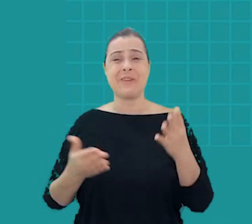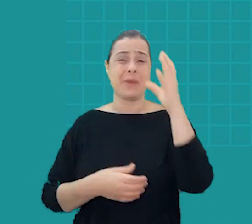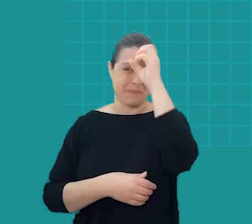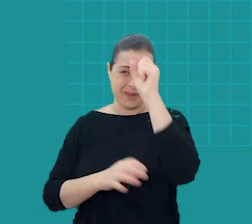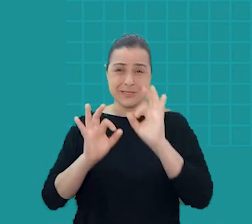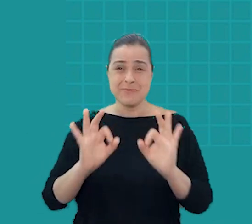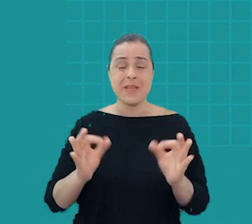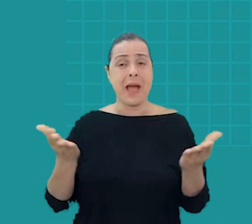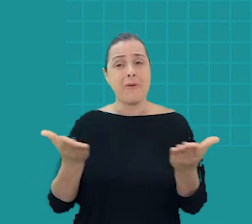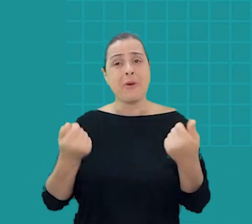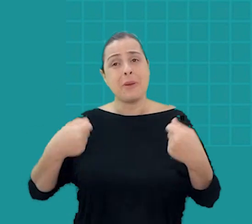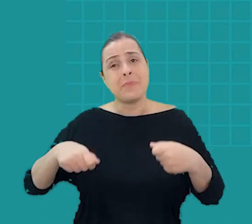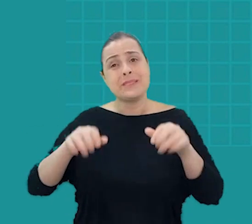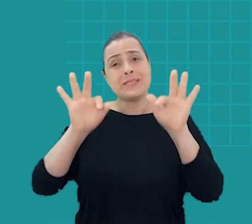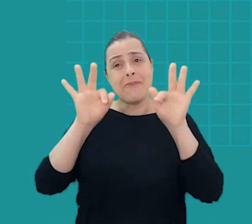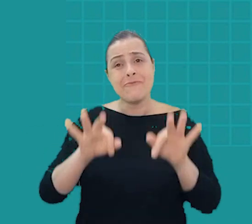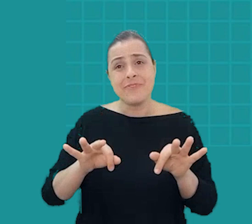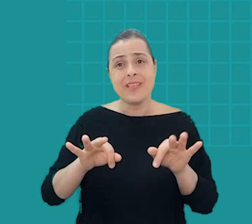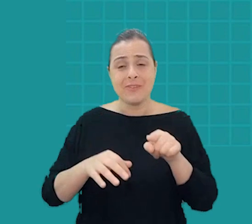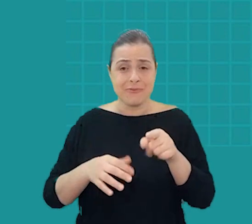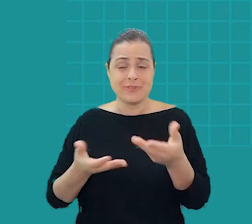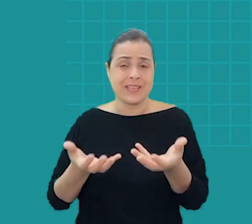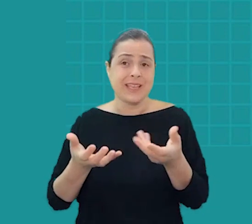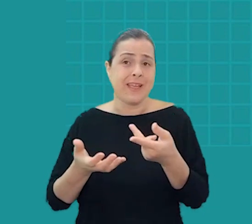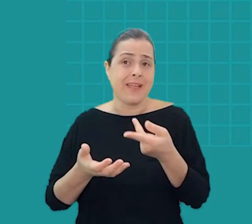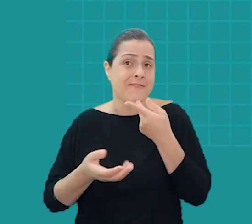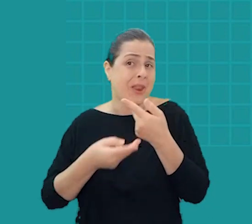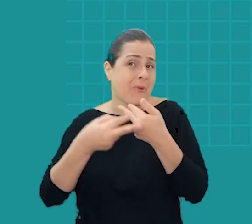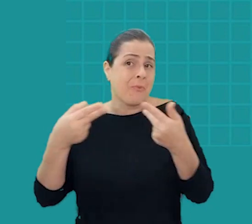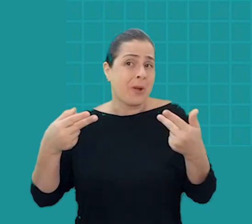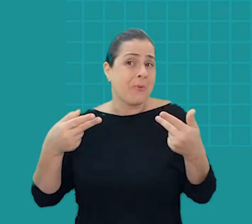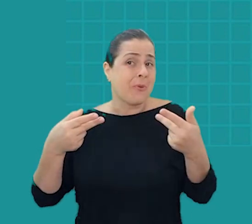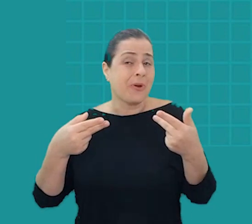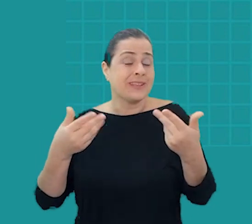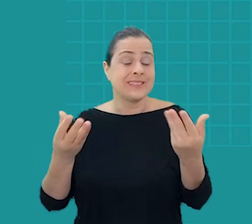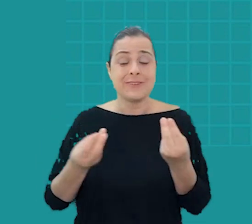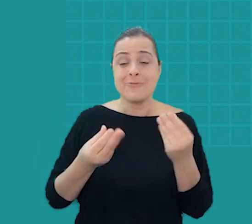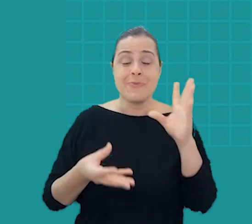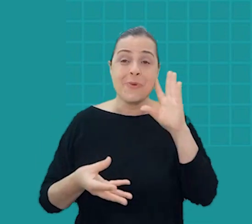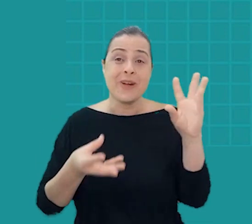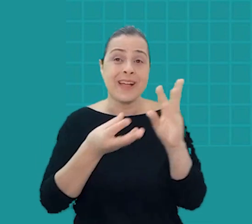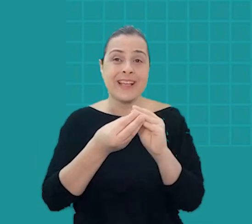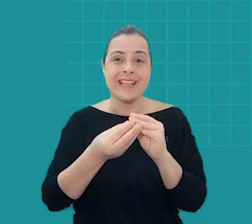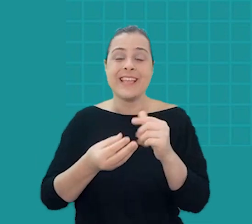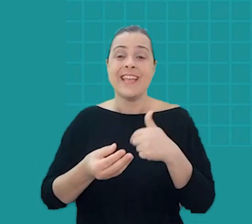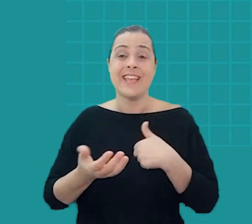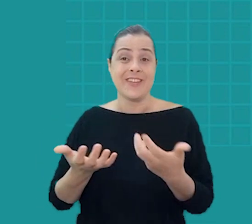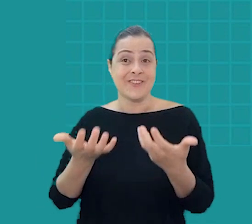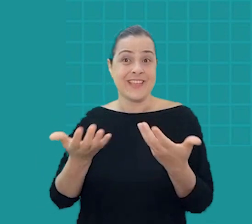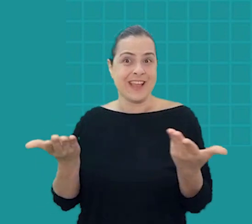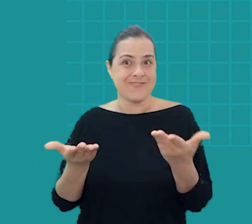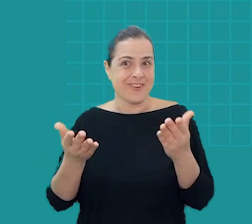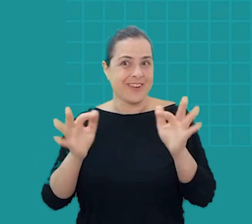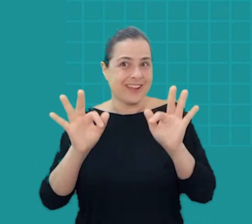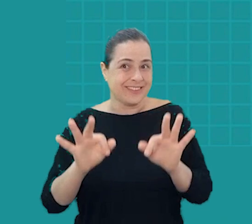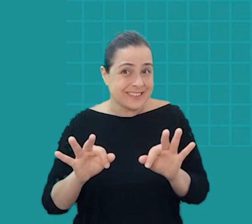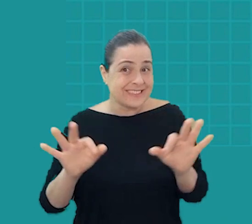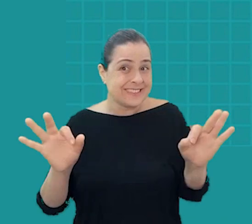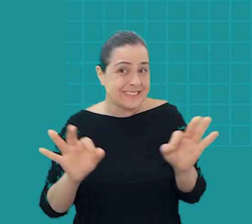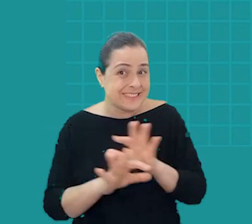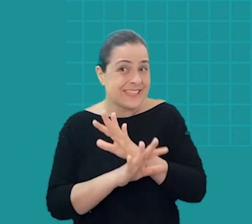que eu venho com a notícia que já deu os nossos 30 minutos. Para quem está nos ouvindo ou nos assistindo, o papo é muito bom, o Thierry é muito